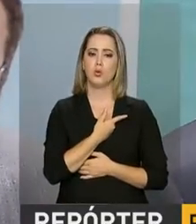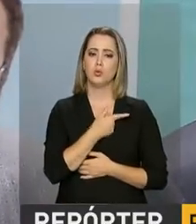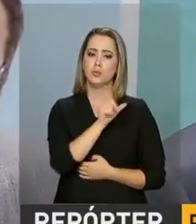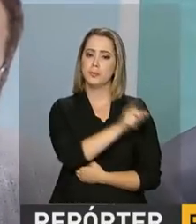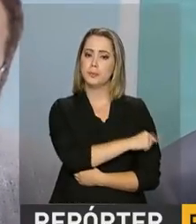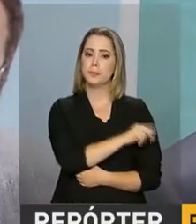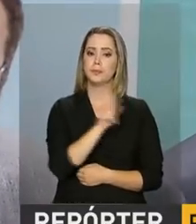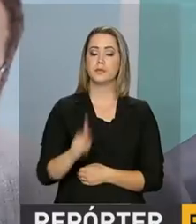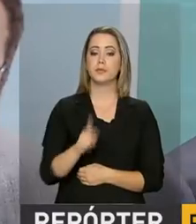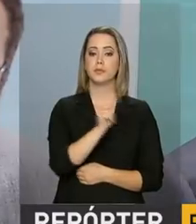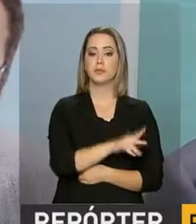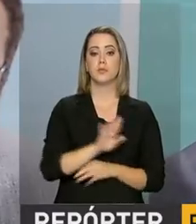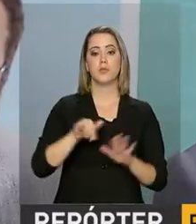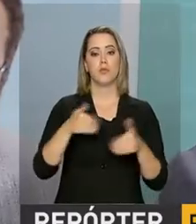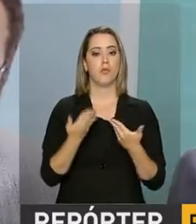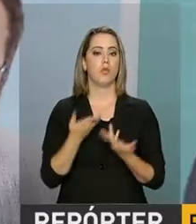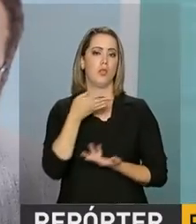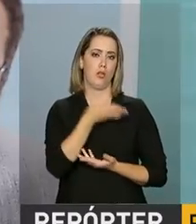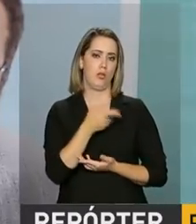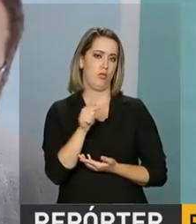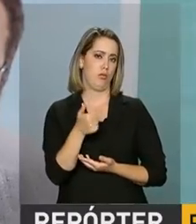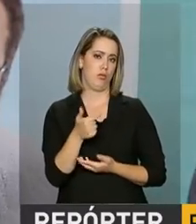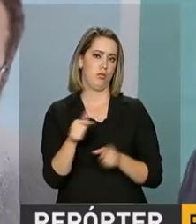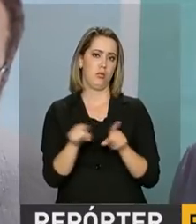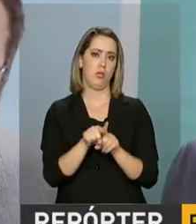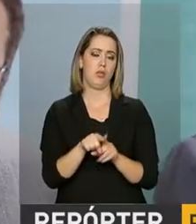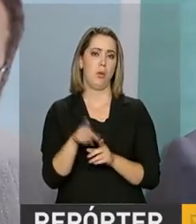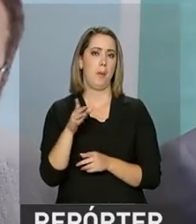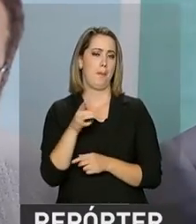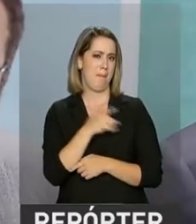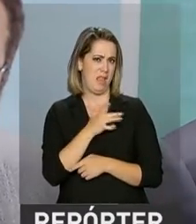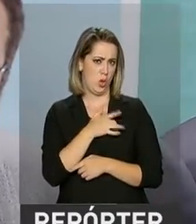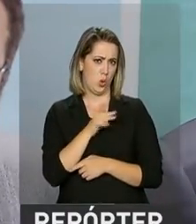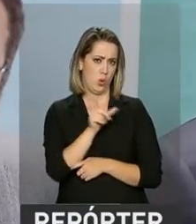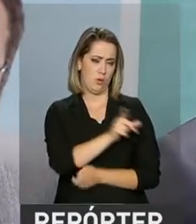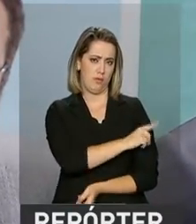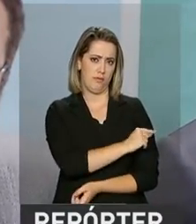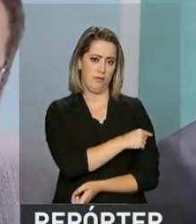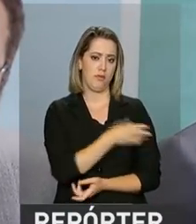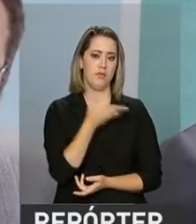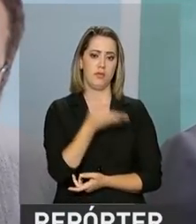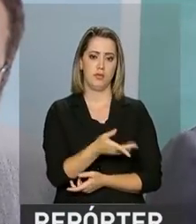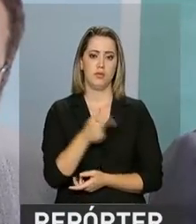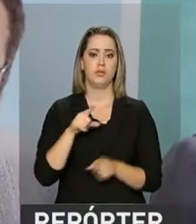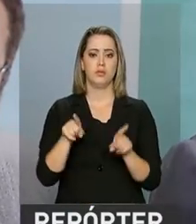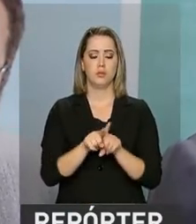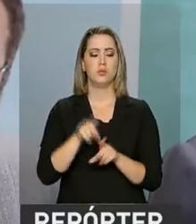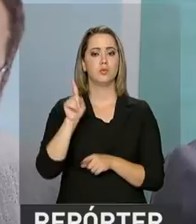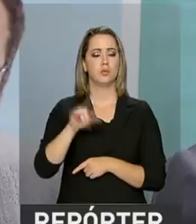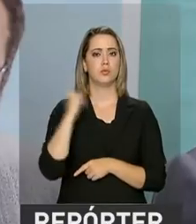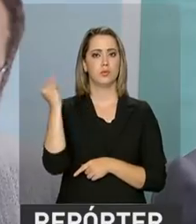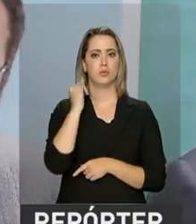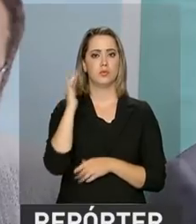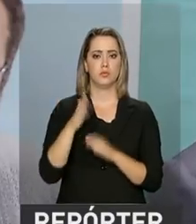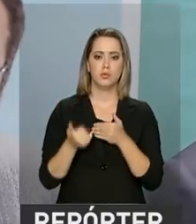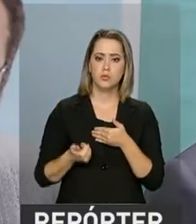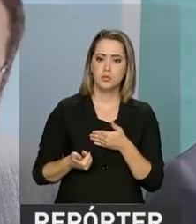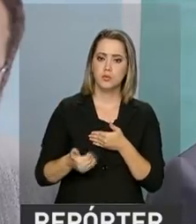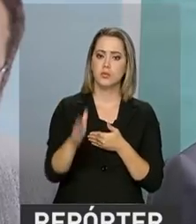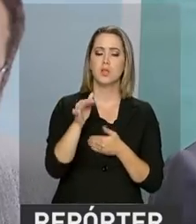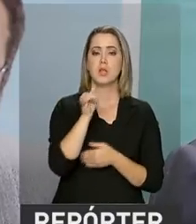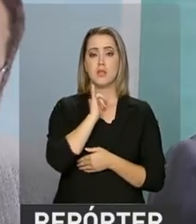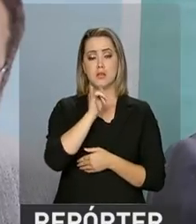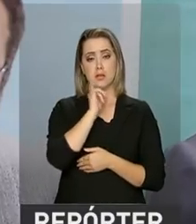modo que estas crianças não terão medo de vacina, pelo contrário. Entendem que vacina é importante e, a partir do exemplo